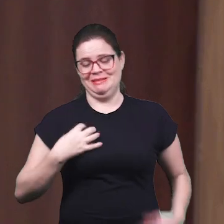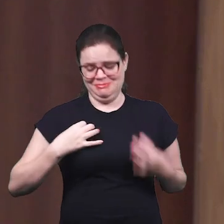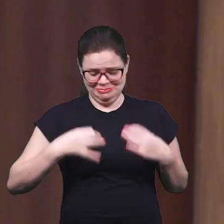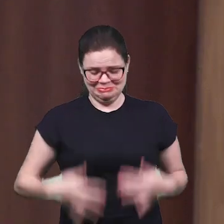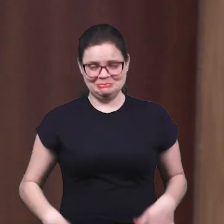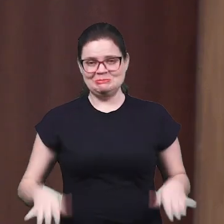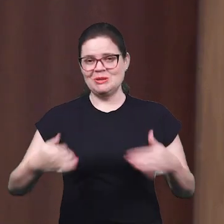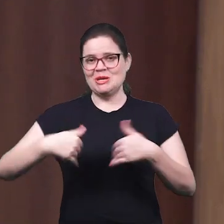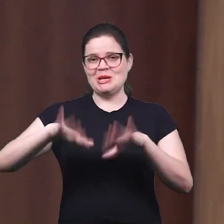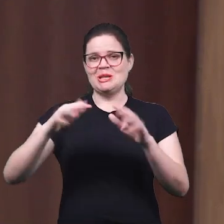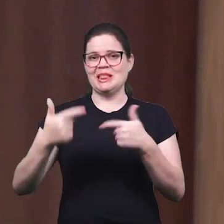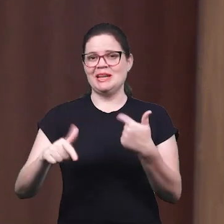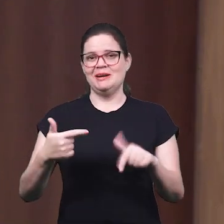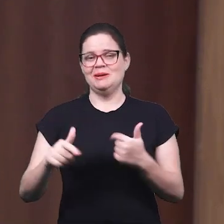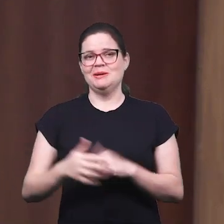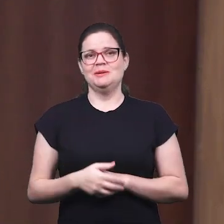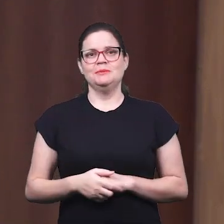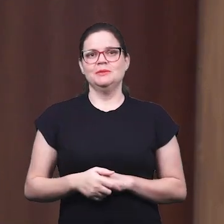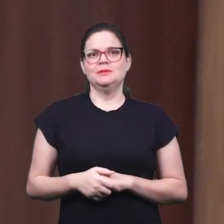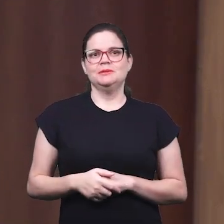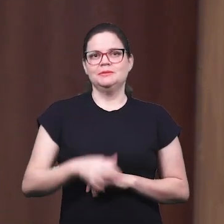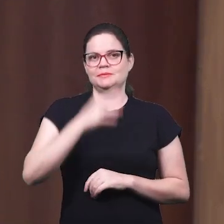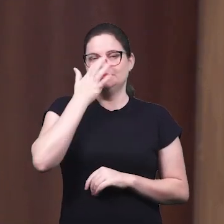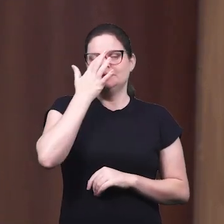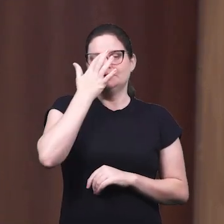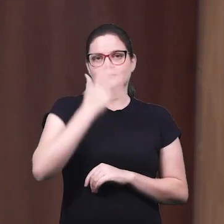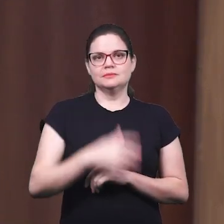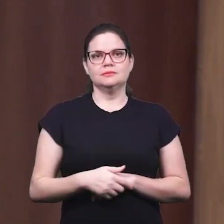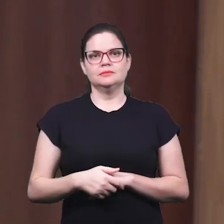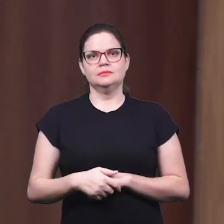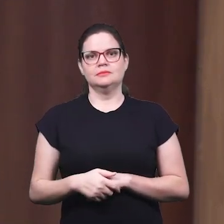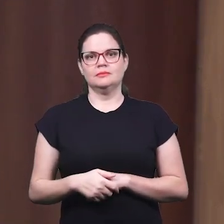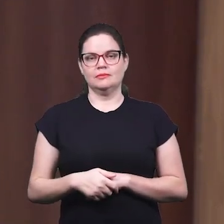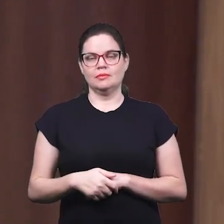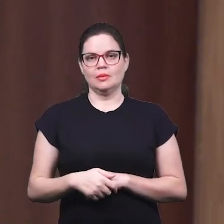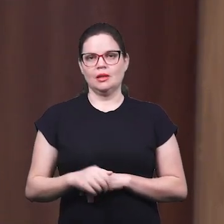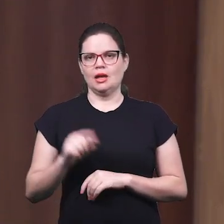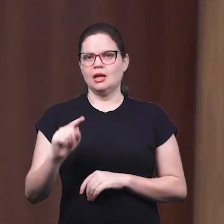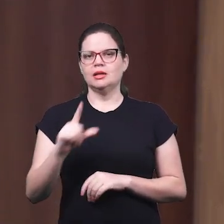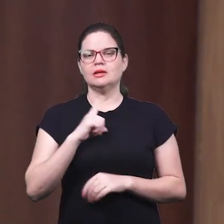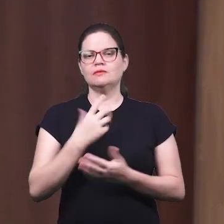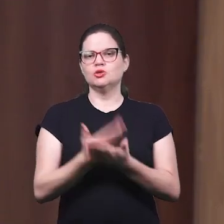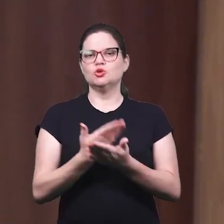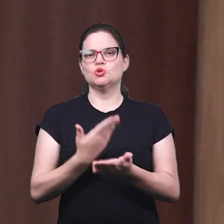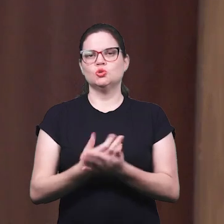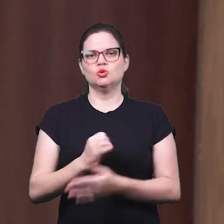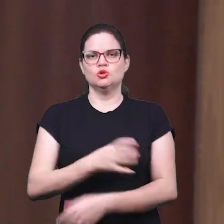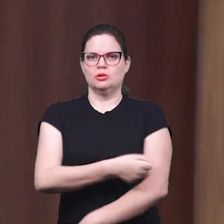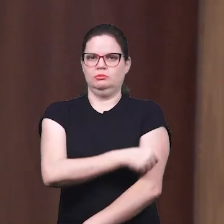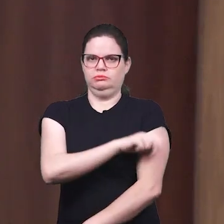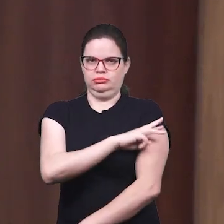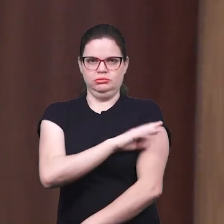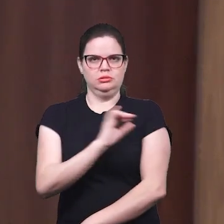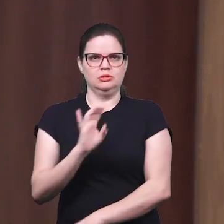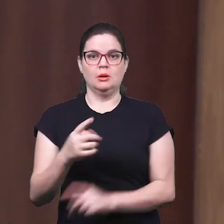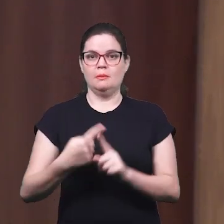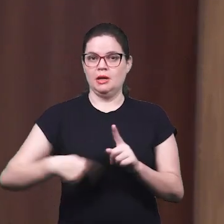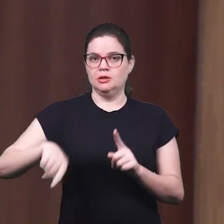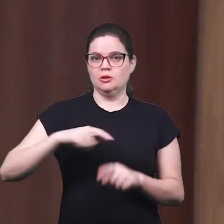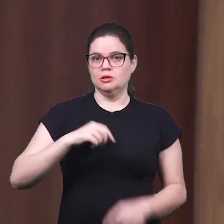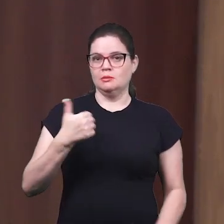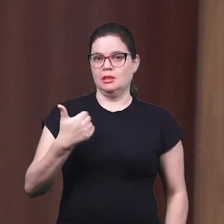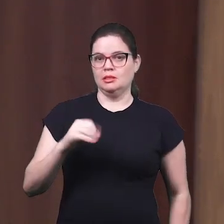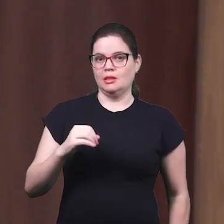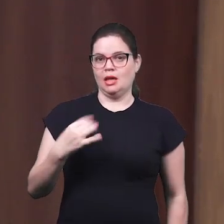Mas ele teve apenas curso primário, mas nós tivemos Nós somos em 10